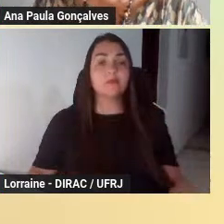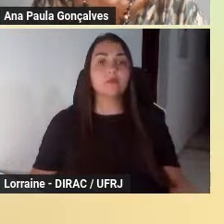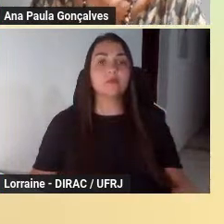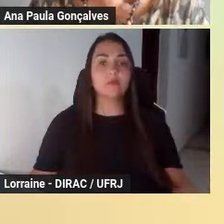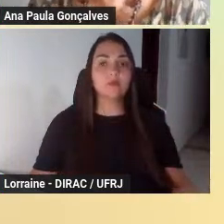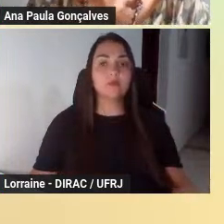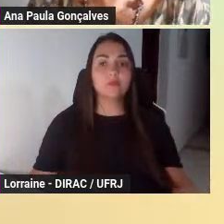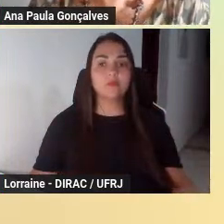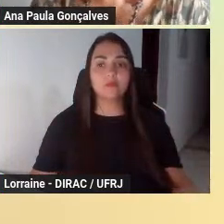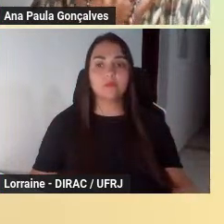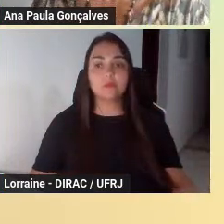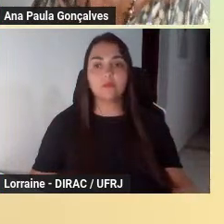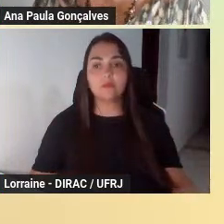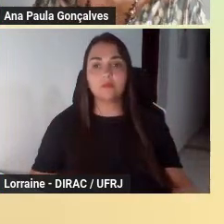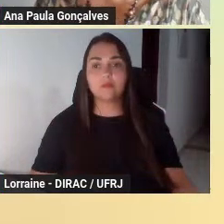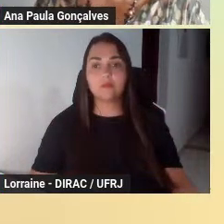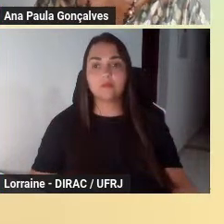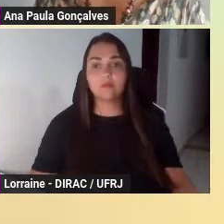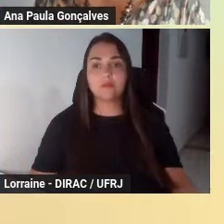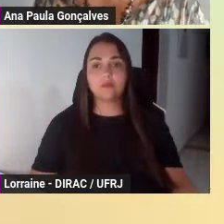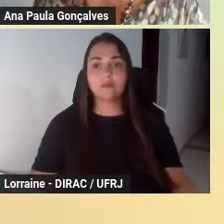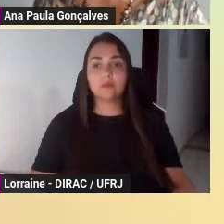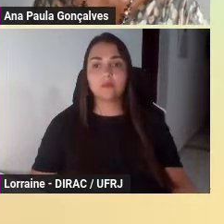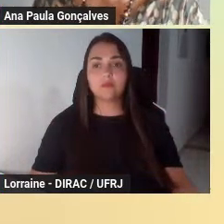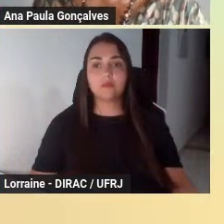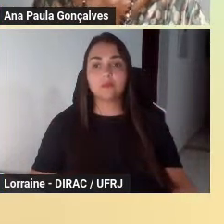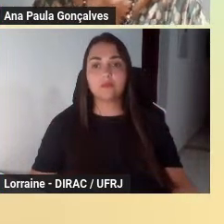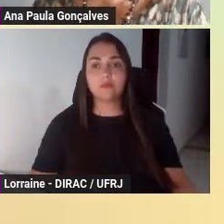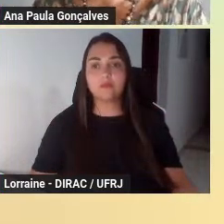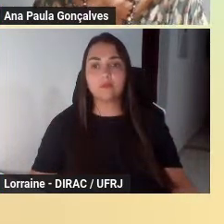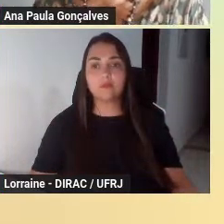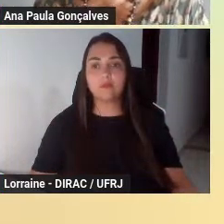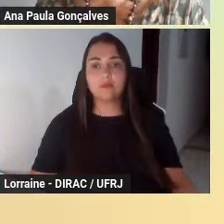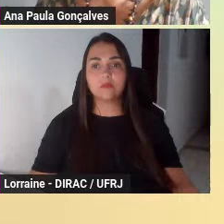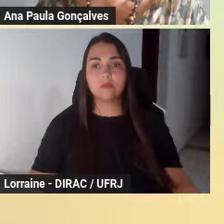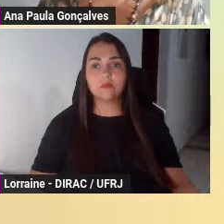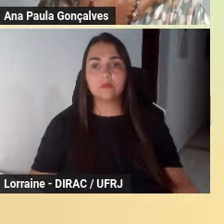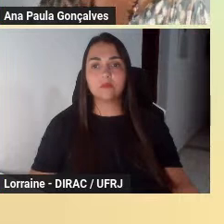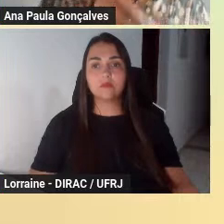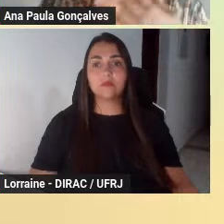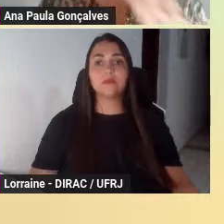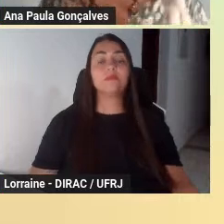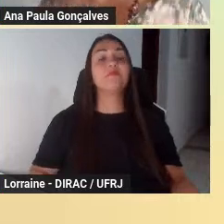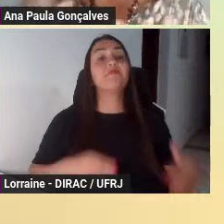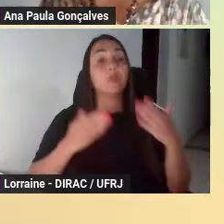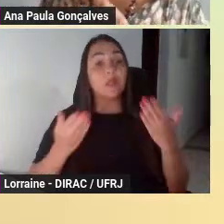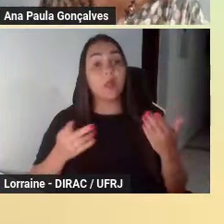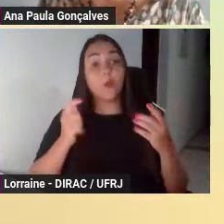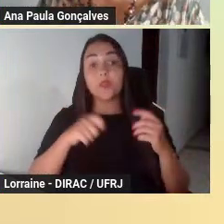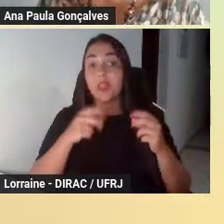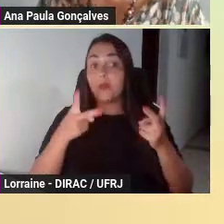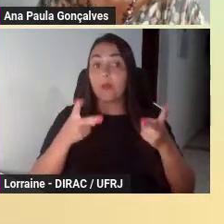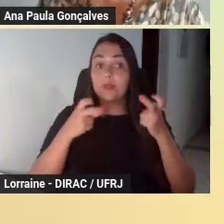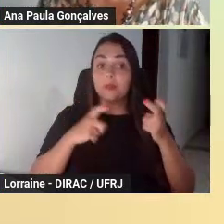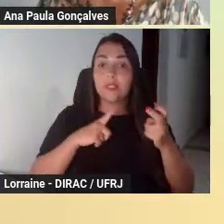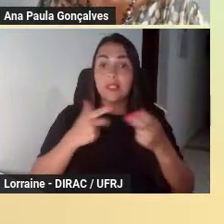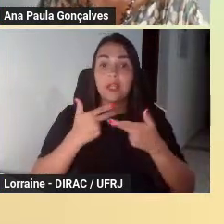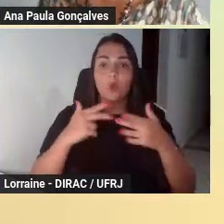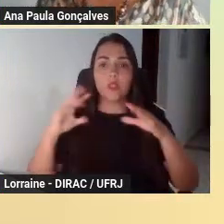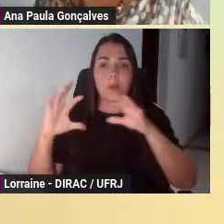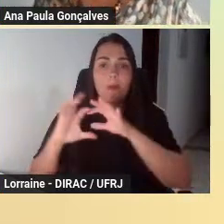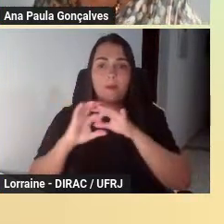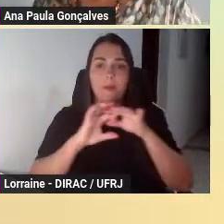Aí, isso, perfeito. E aí, a gente começa a perceber que nós temos coisas entrelaçadas entre nós,